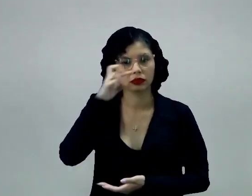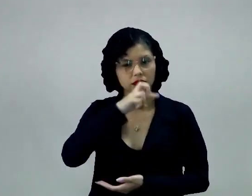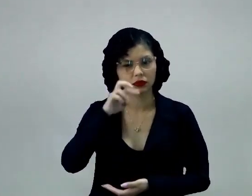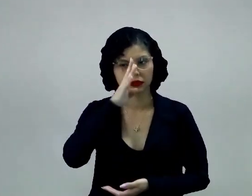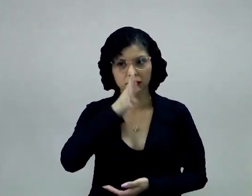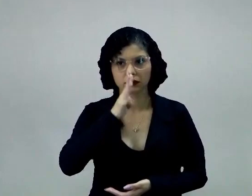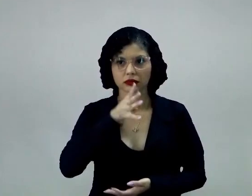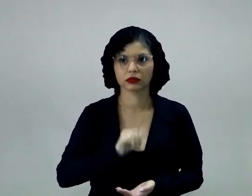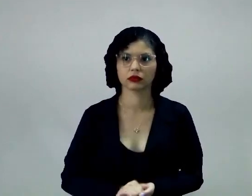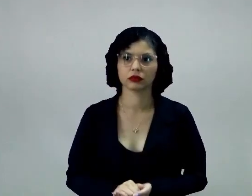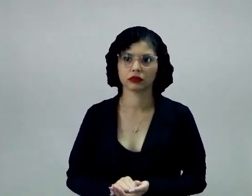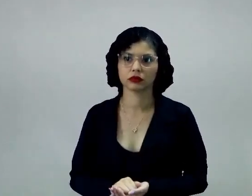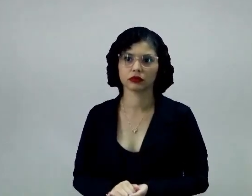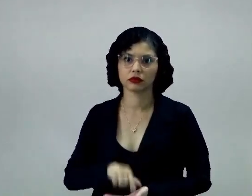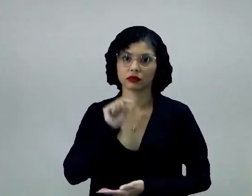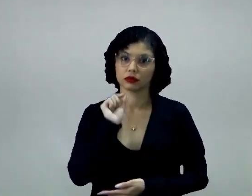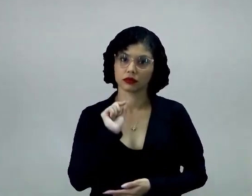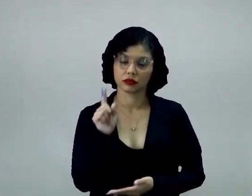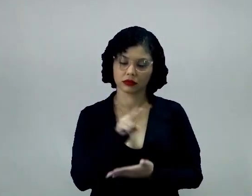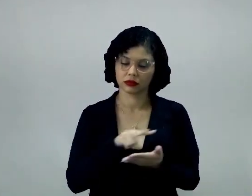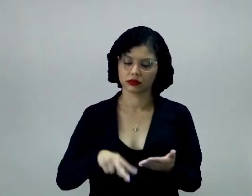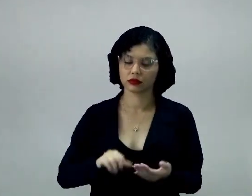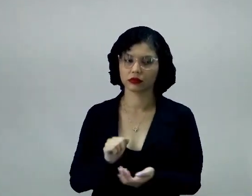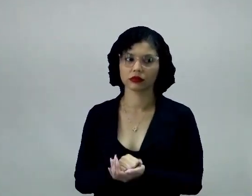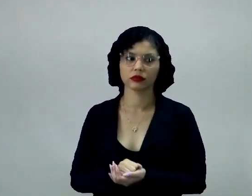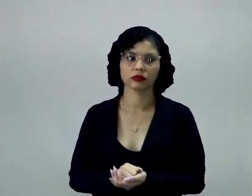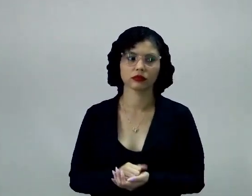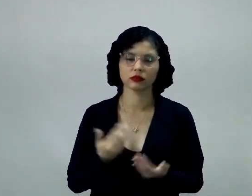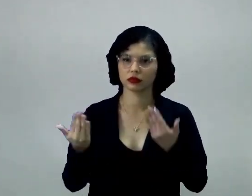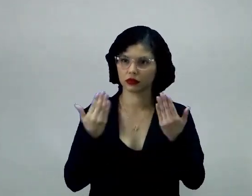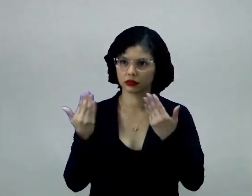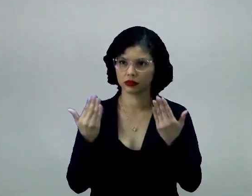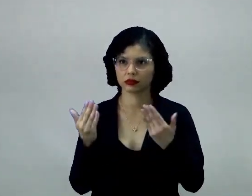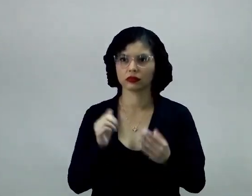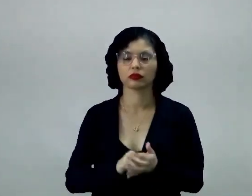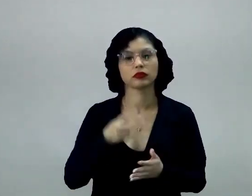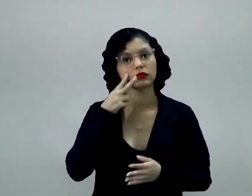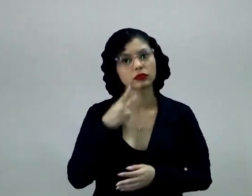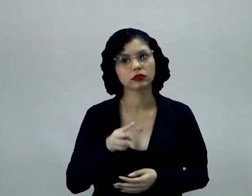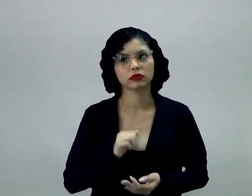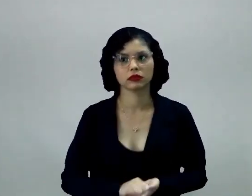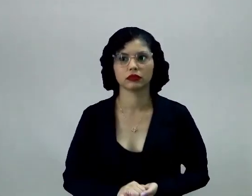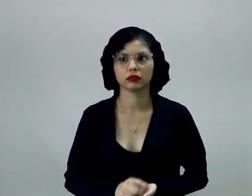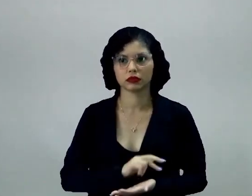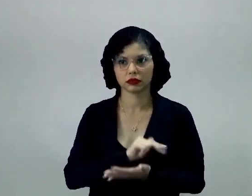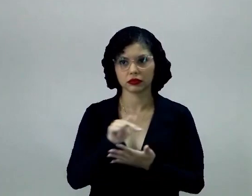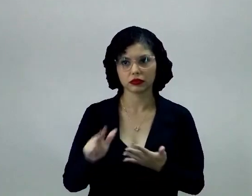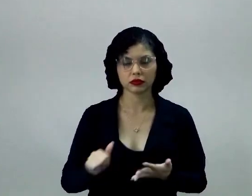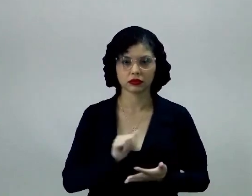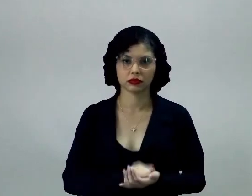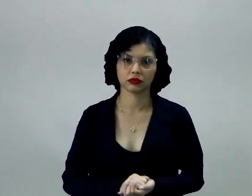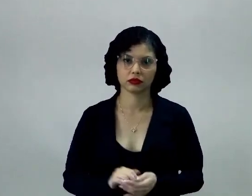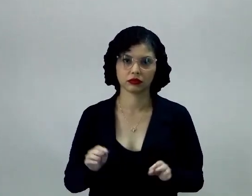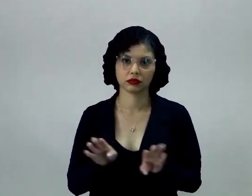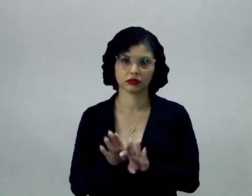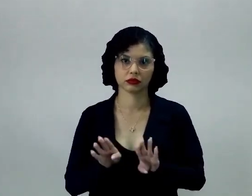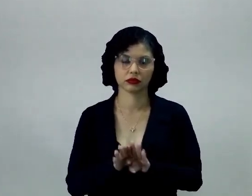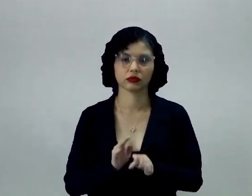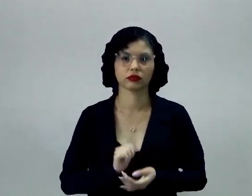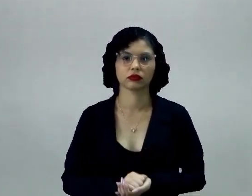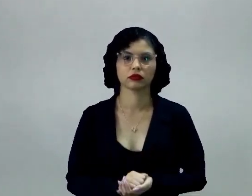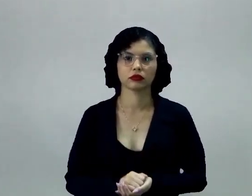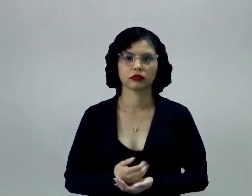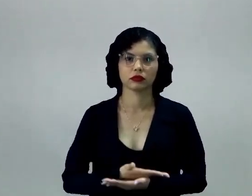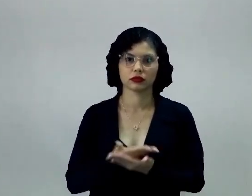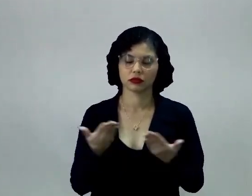análise mais crítica em relação àquilo que você lê, tá bom? Comparem, verifiquem vários veículos de comunicação, para